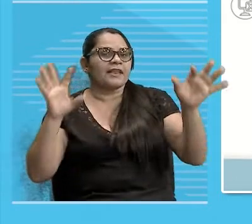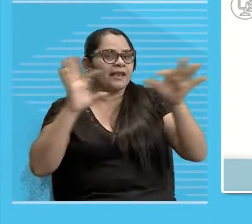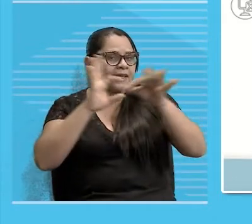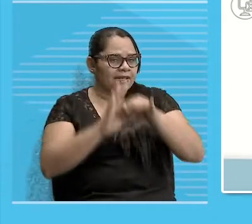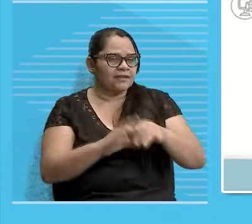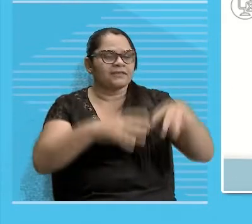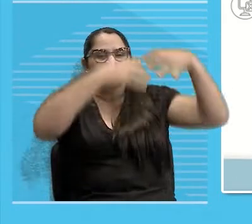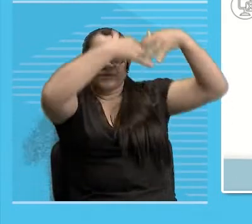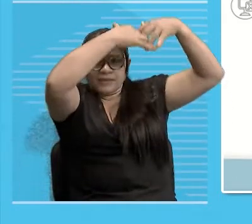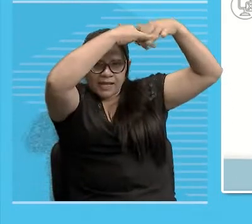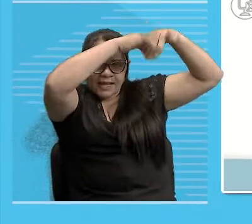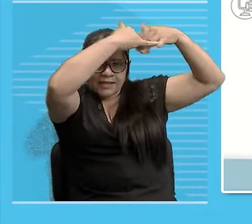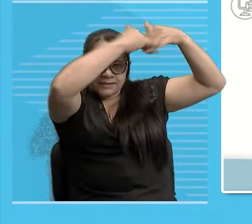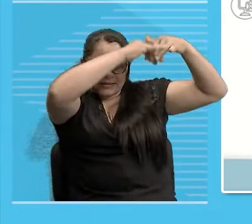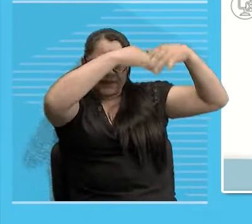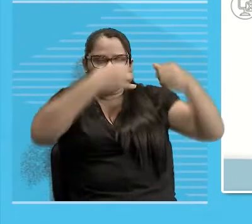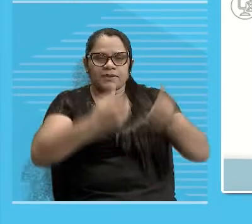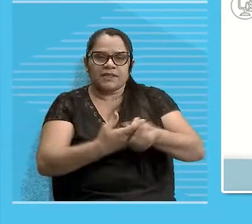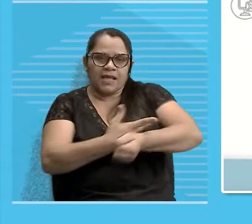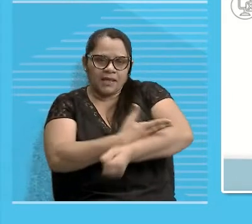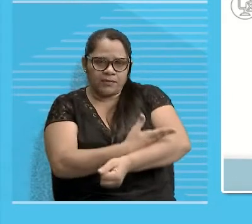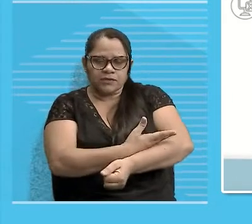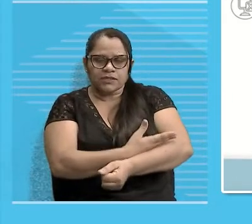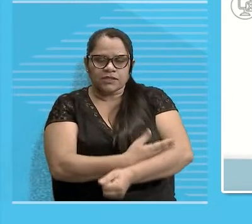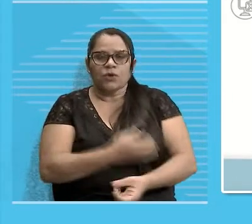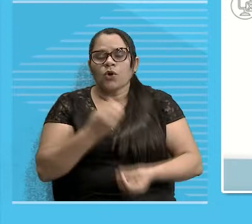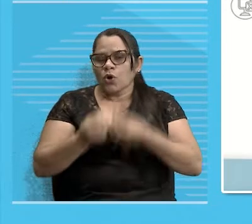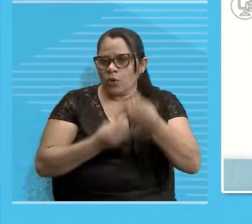Como assim, tio? Por exemplo,